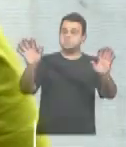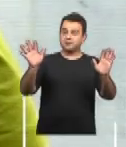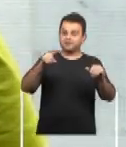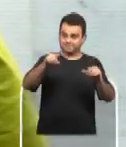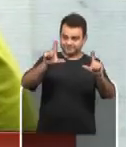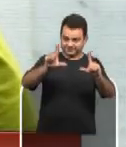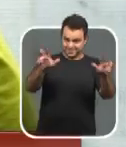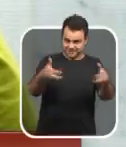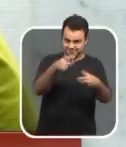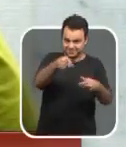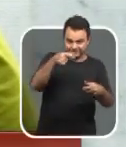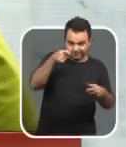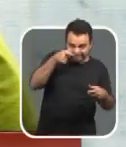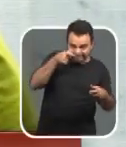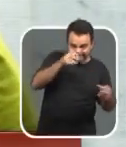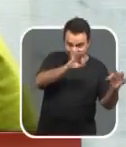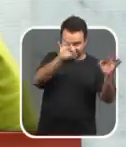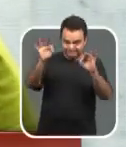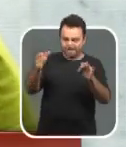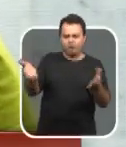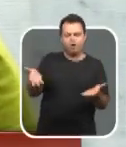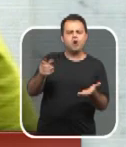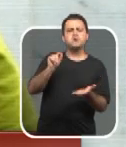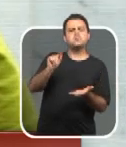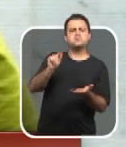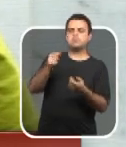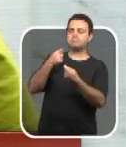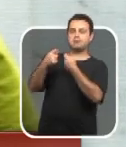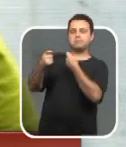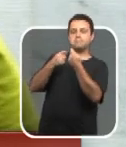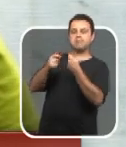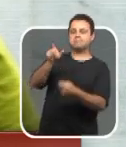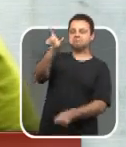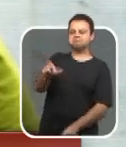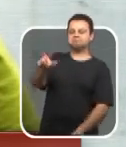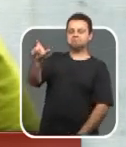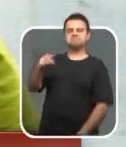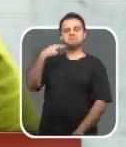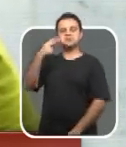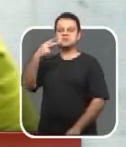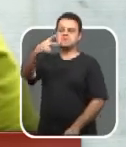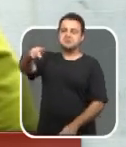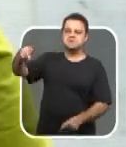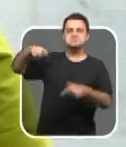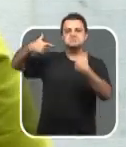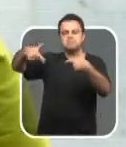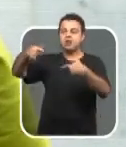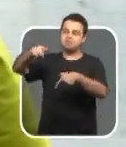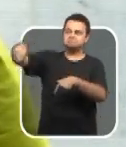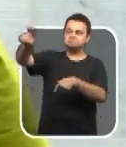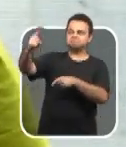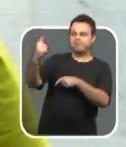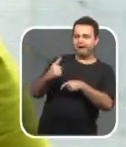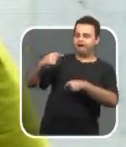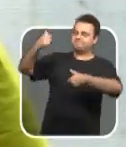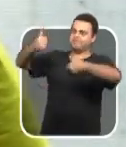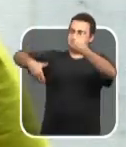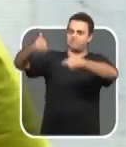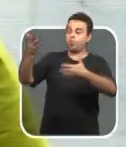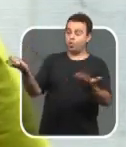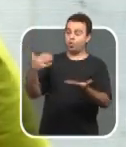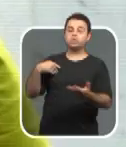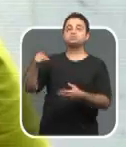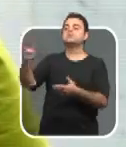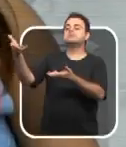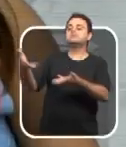Olá, você que nos acompanha aqui pela TV Câmara. Começa agora o programa Questão de Ordem, onde você conhece um pouco mais do vereador que você escolheu. Quem está do